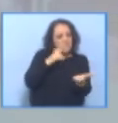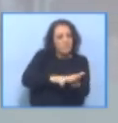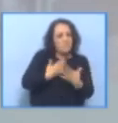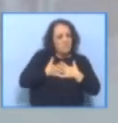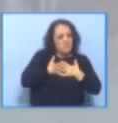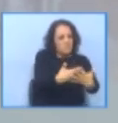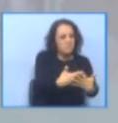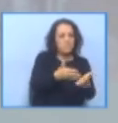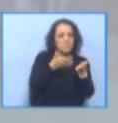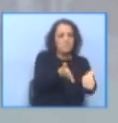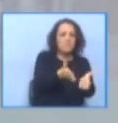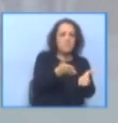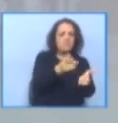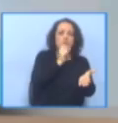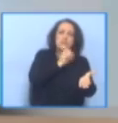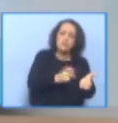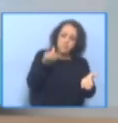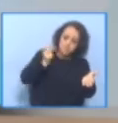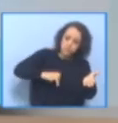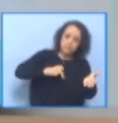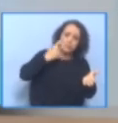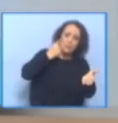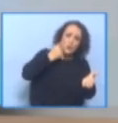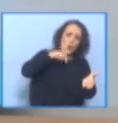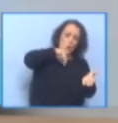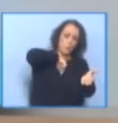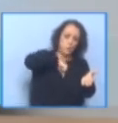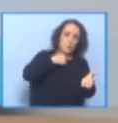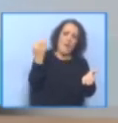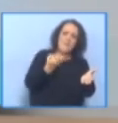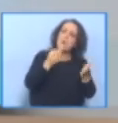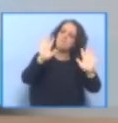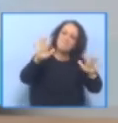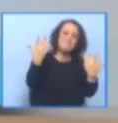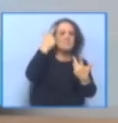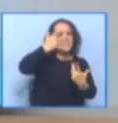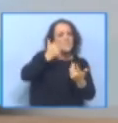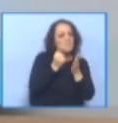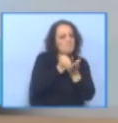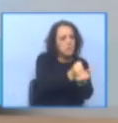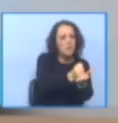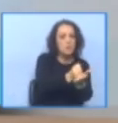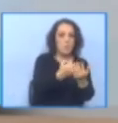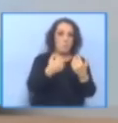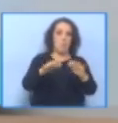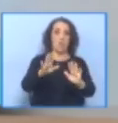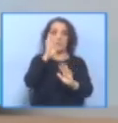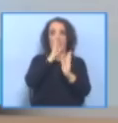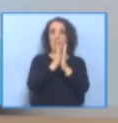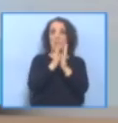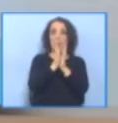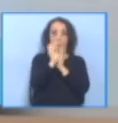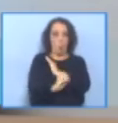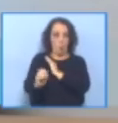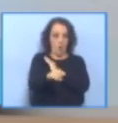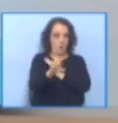que nos toque no nosso próprio coração. E, portanto, é evidente que, mal fora que a Igreja não estivesse presente num momento